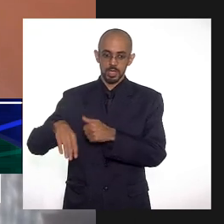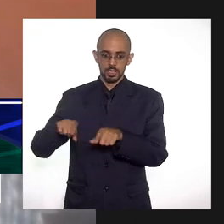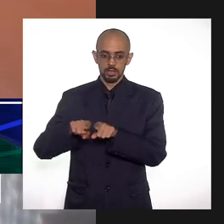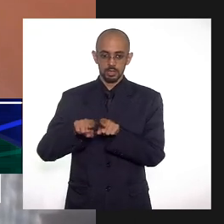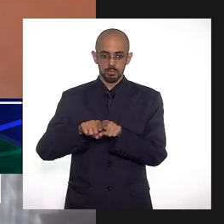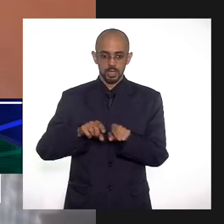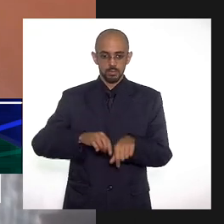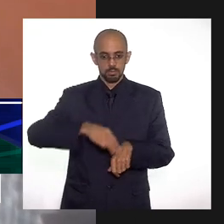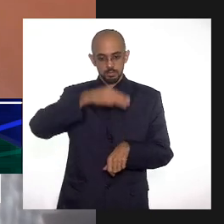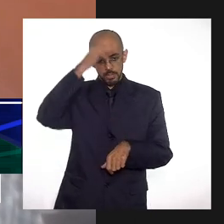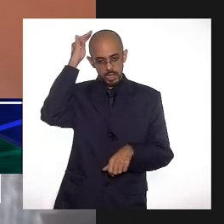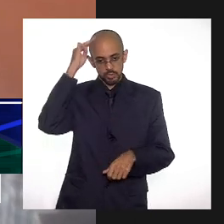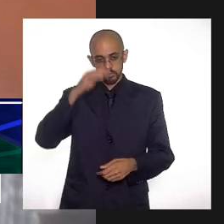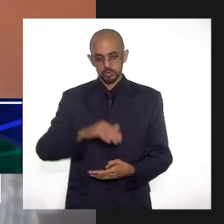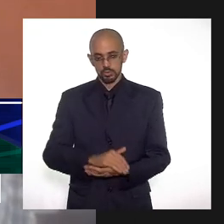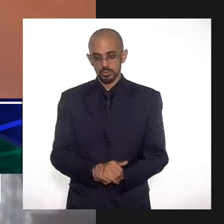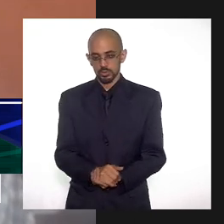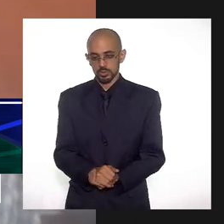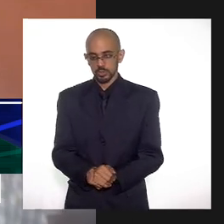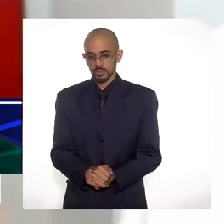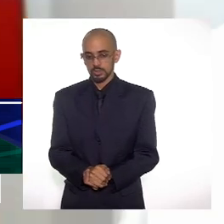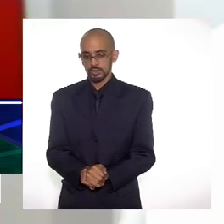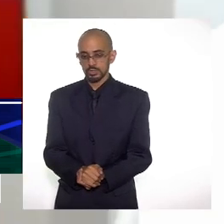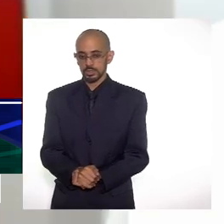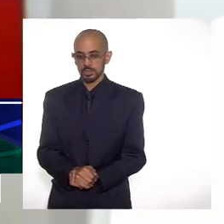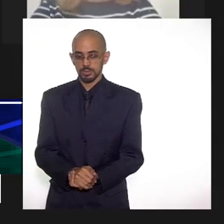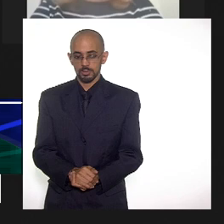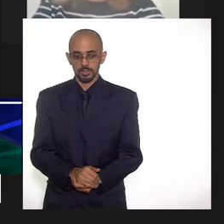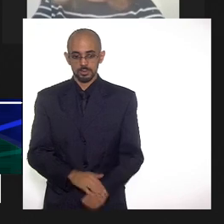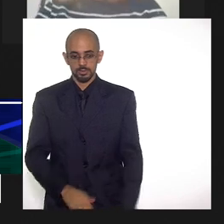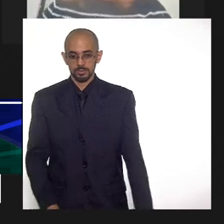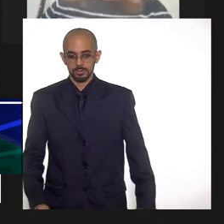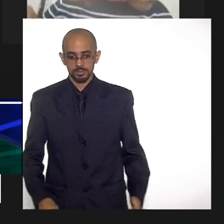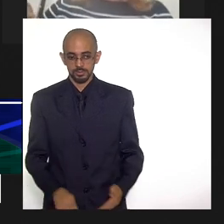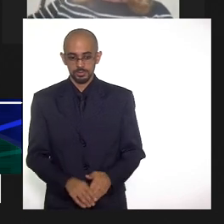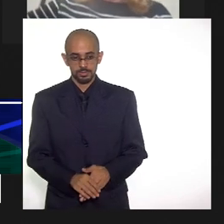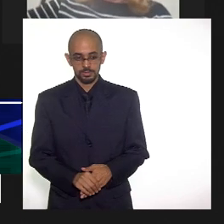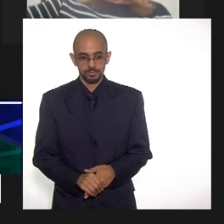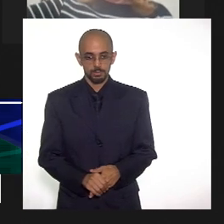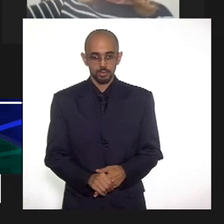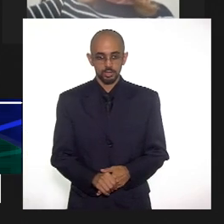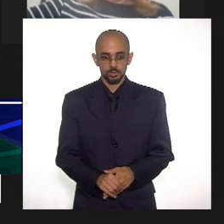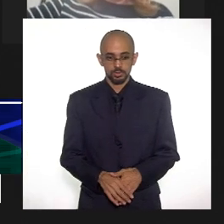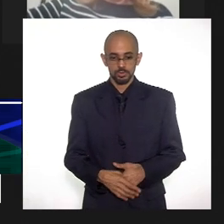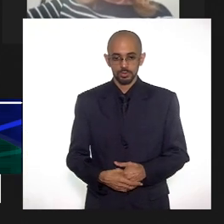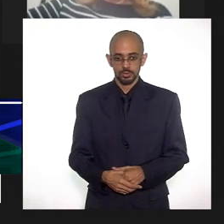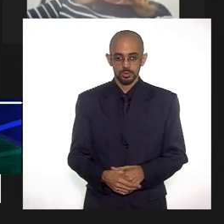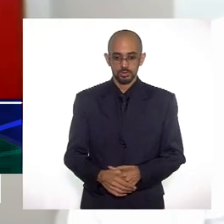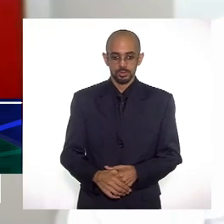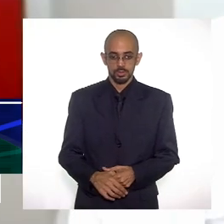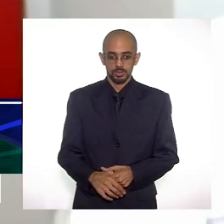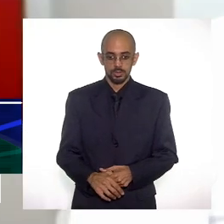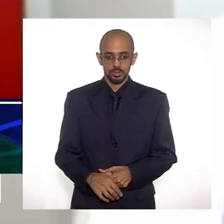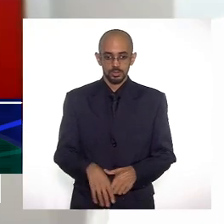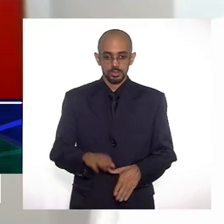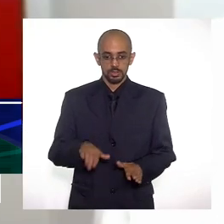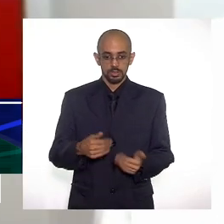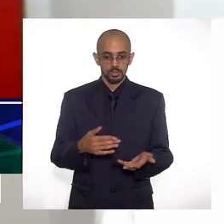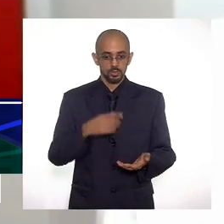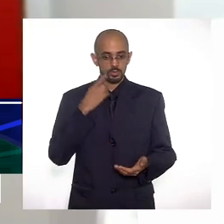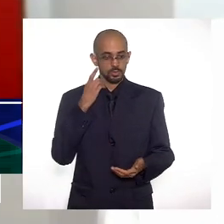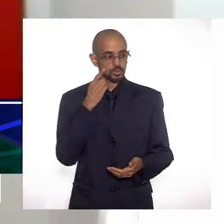Márcio. O que for feito, será bem feito. Ok. Samuel, Vossa Excelência tem o número da lei